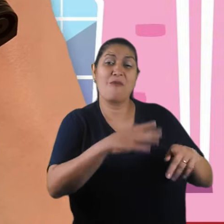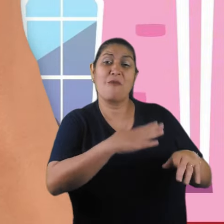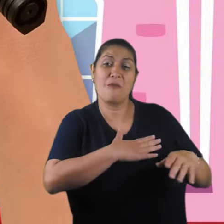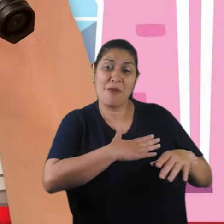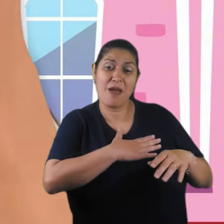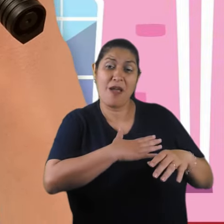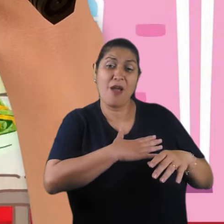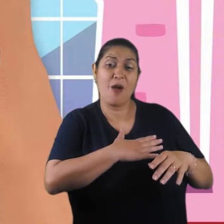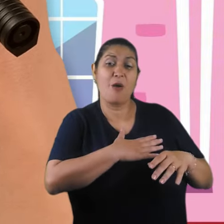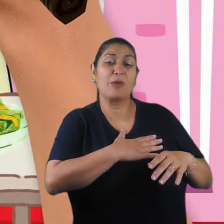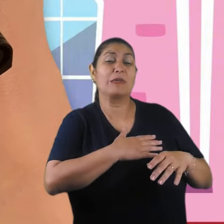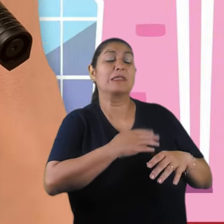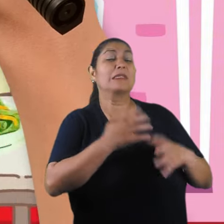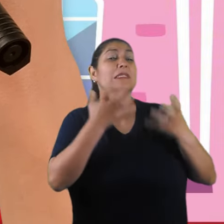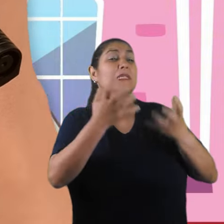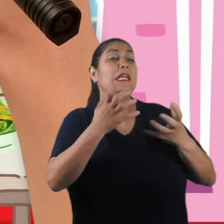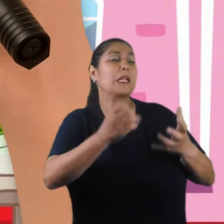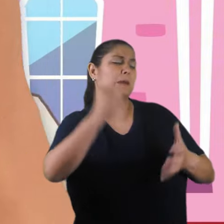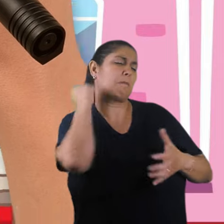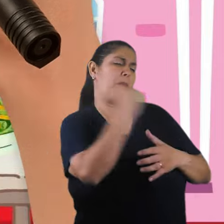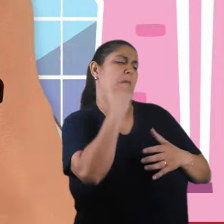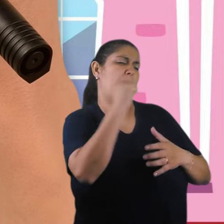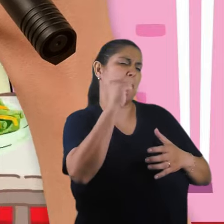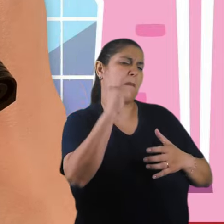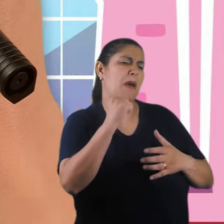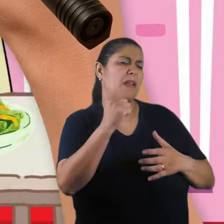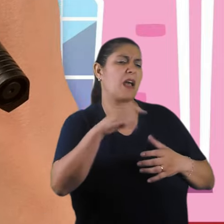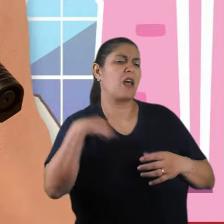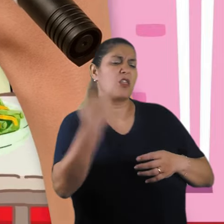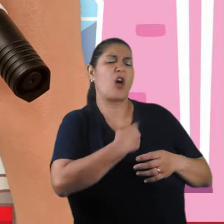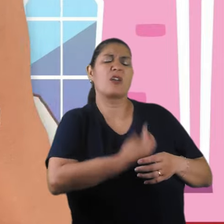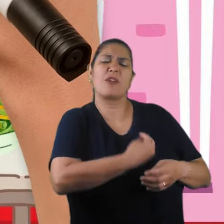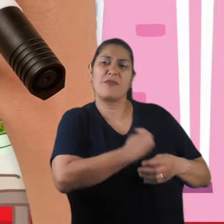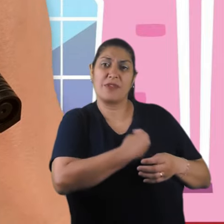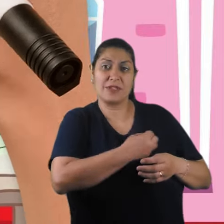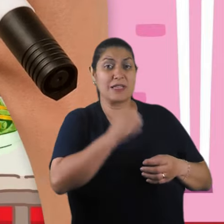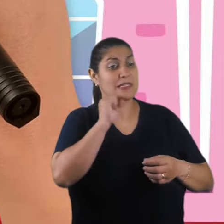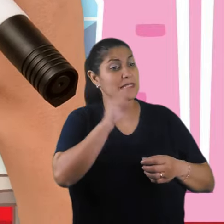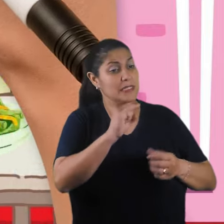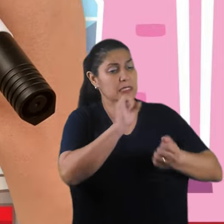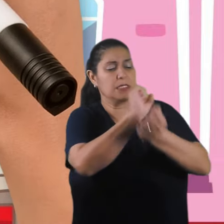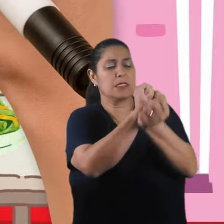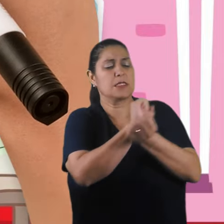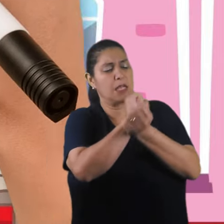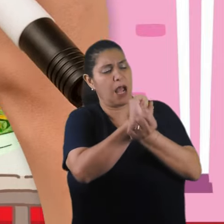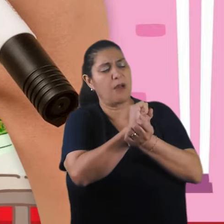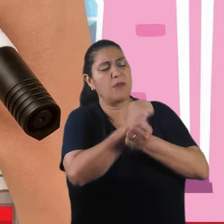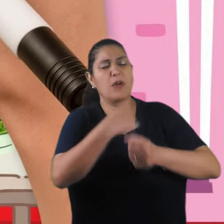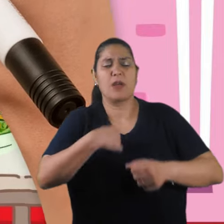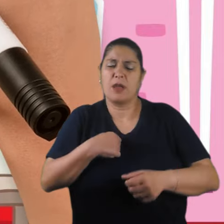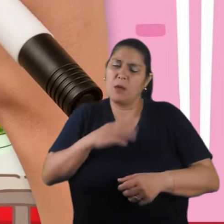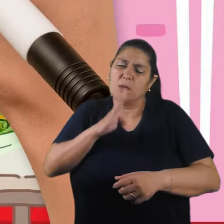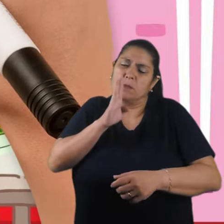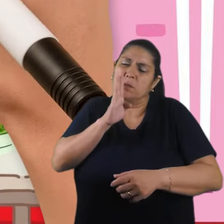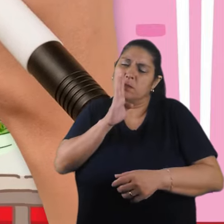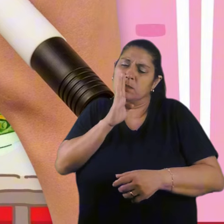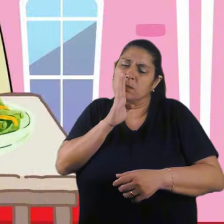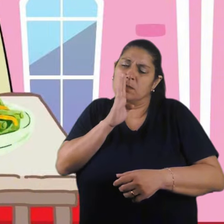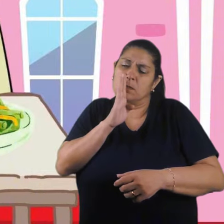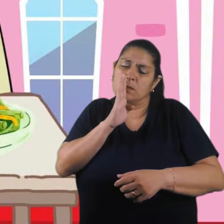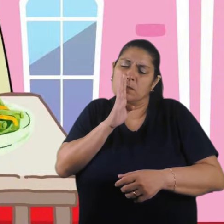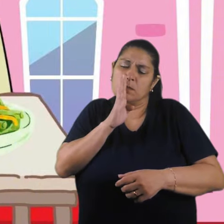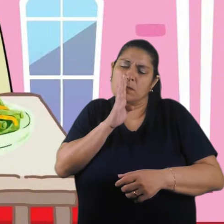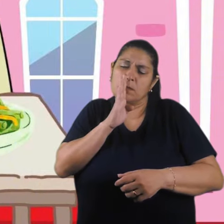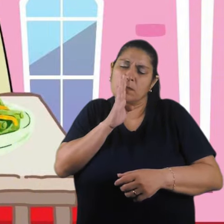povo. Fomos condenados à morte. Se tivéssemos sido condenados a ser escravos, eu não